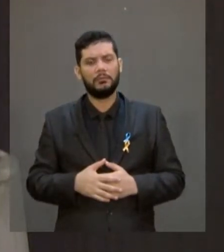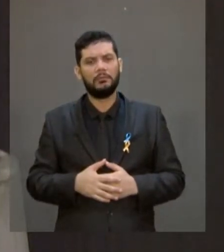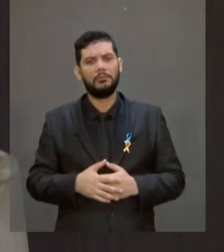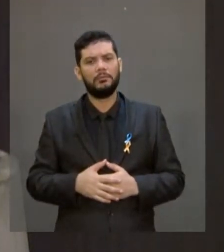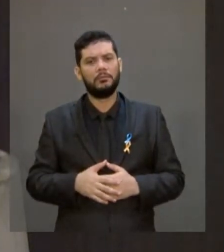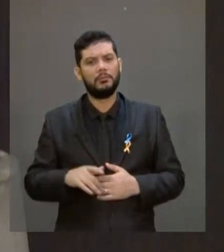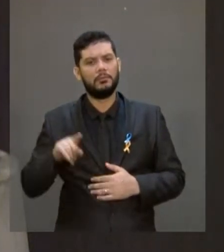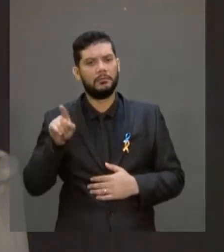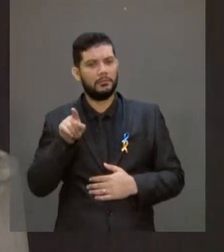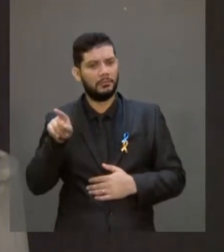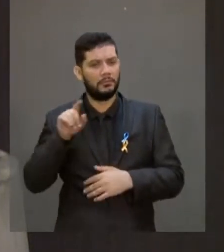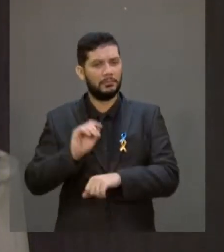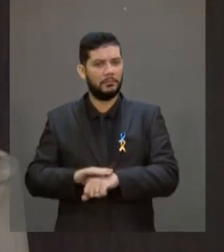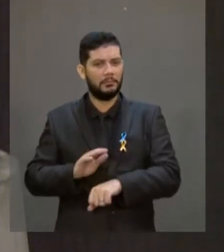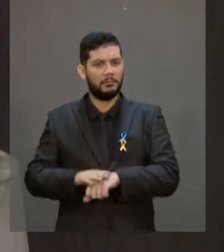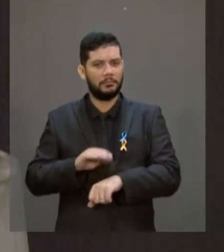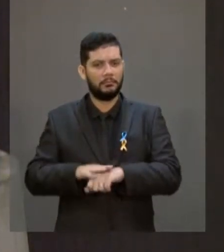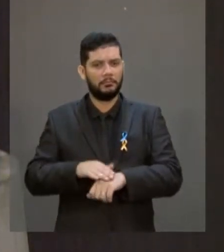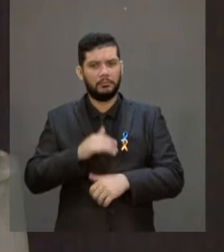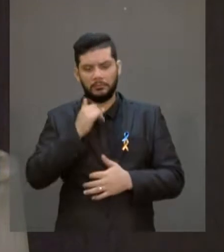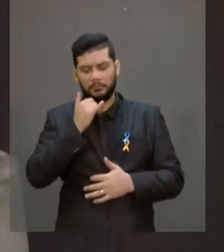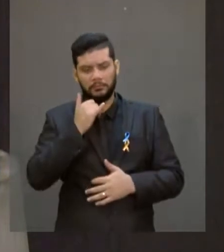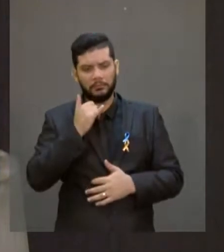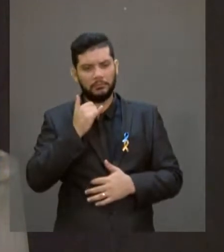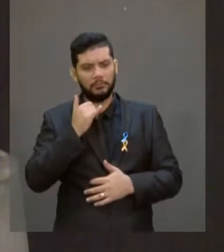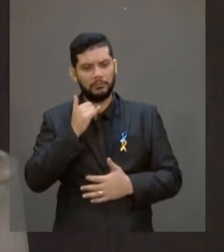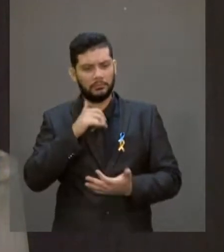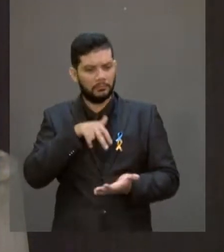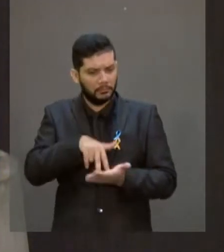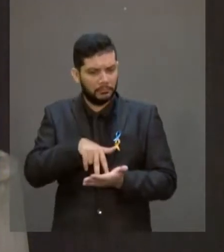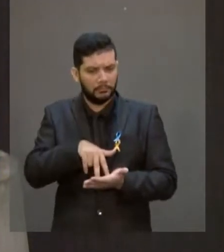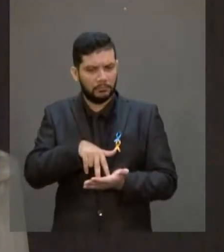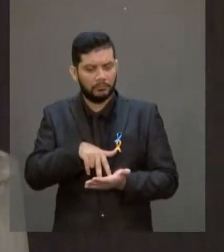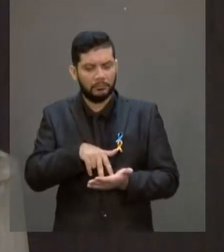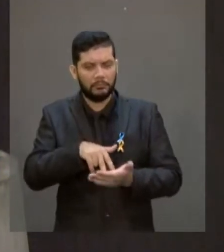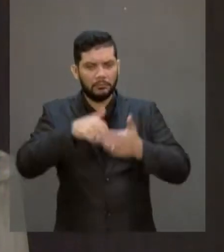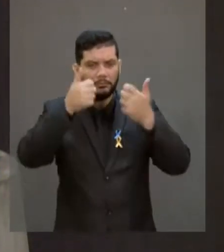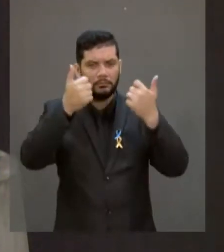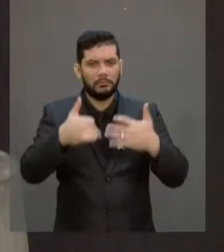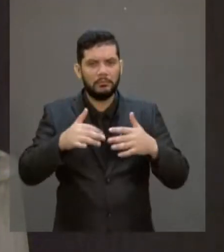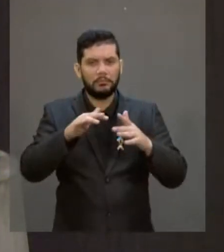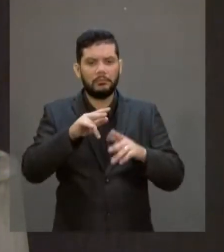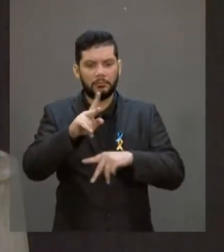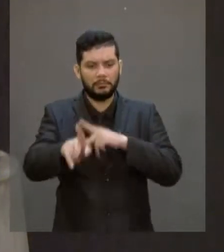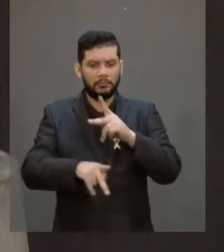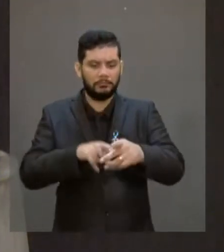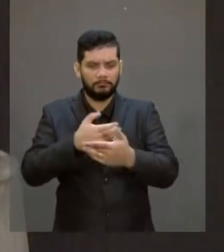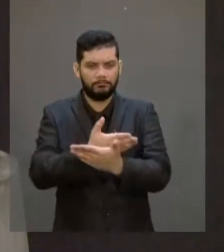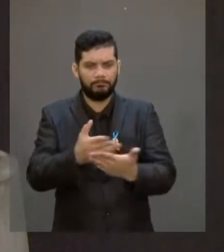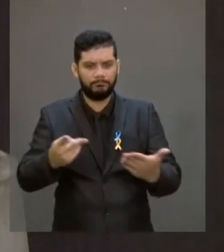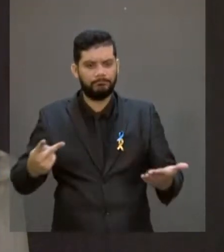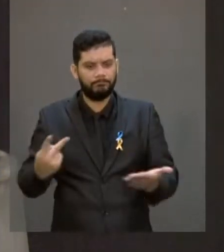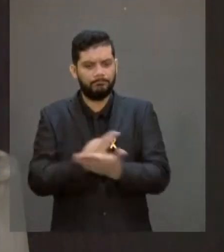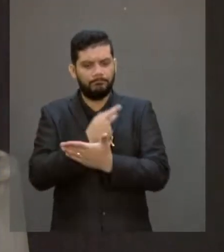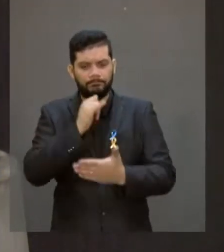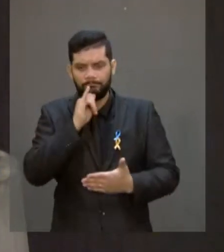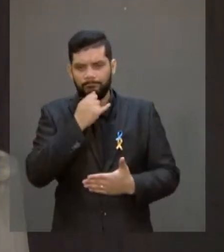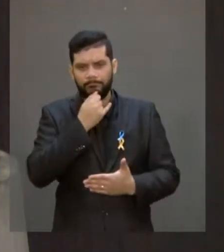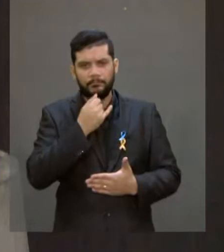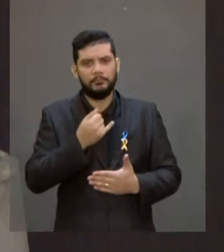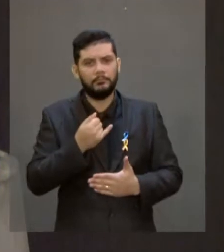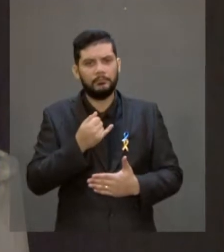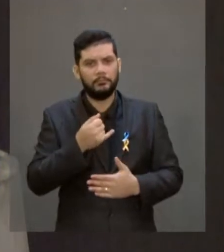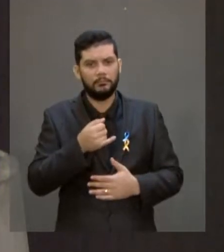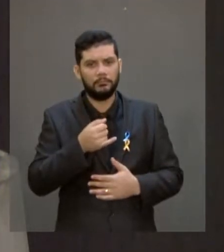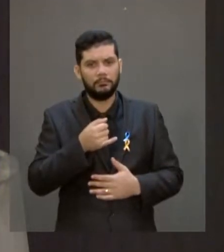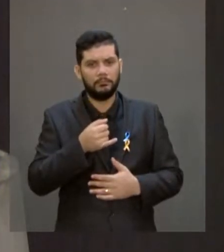é que ele cumpra com o seu dever e ofereça à população posição diante dessa tragédia, daqueles